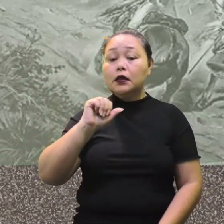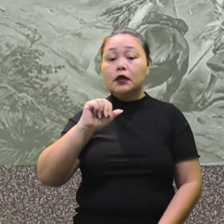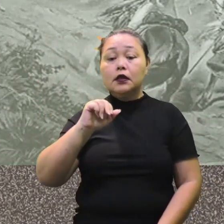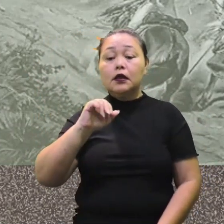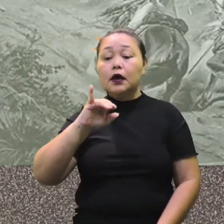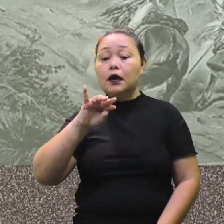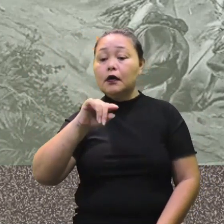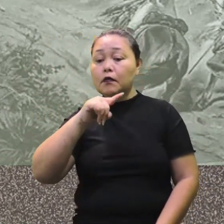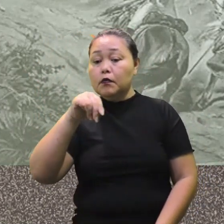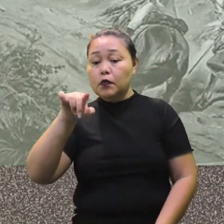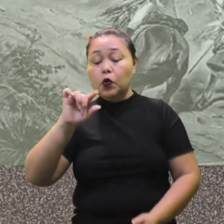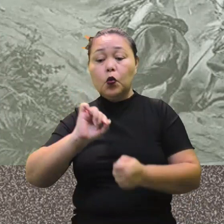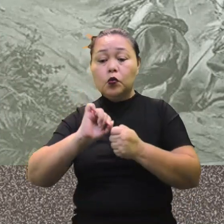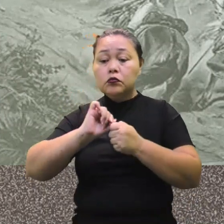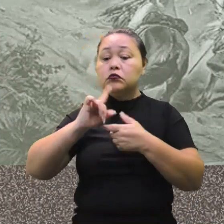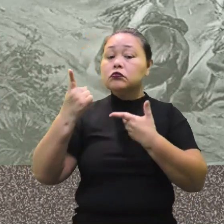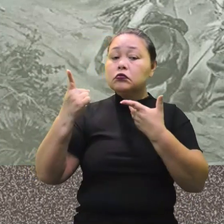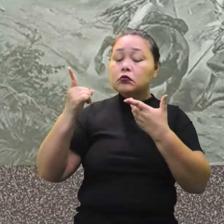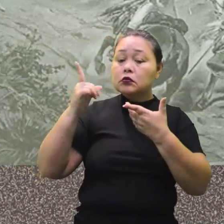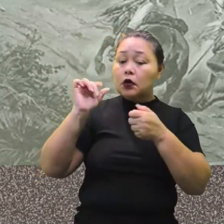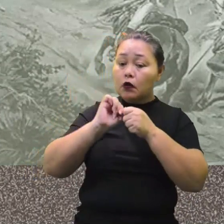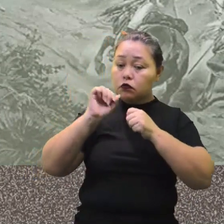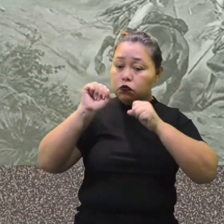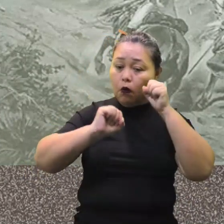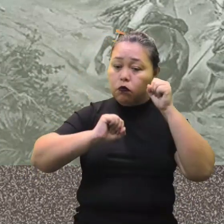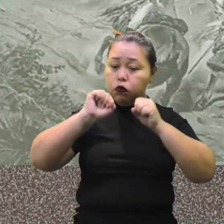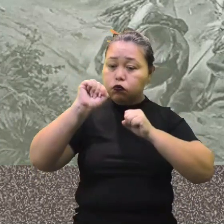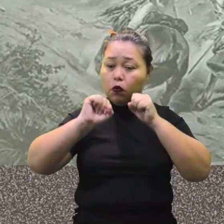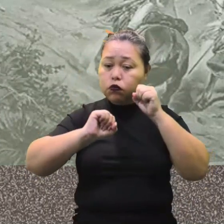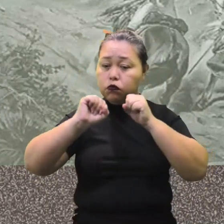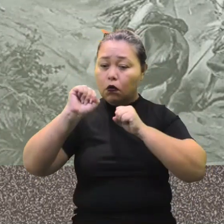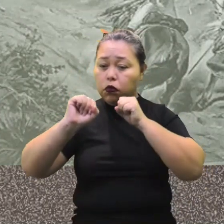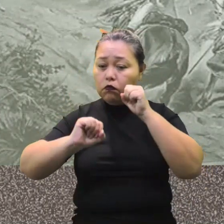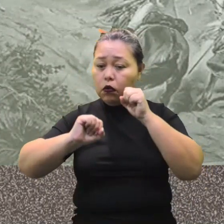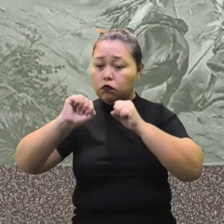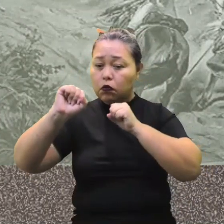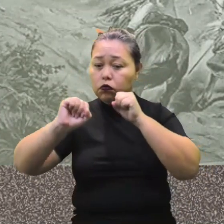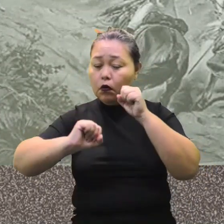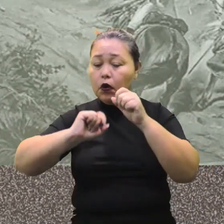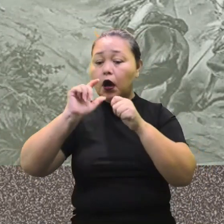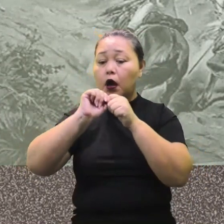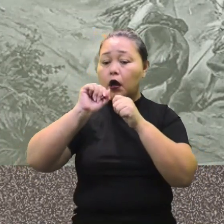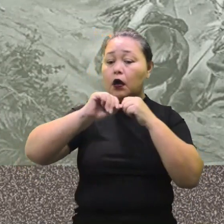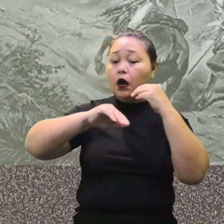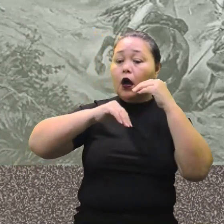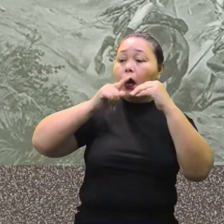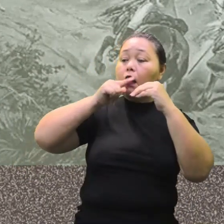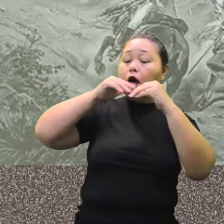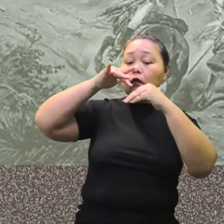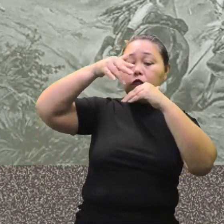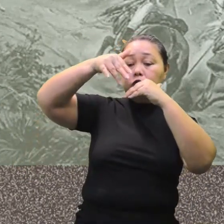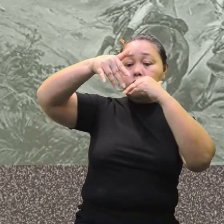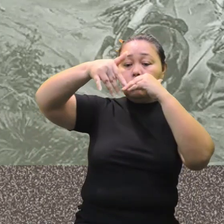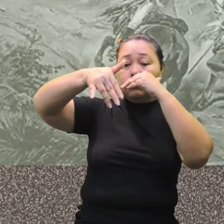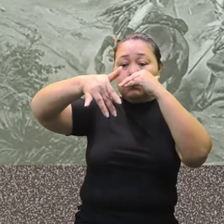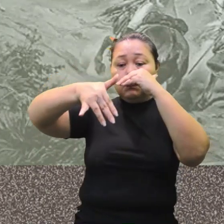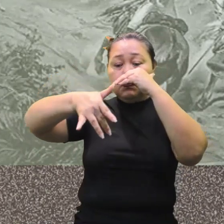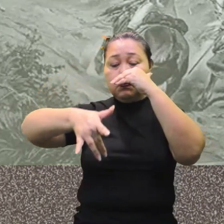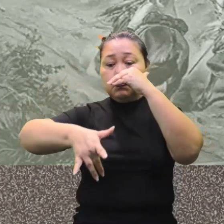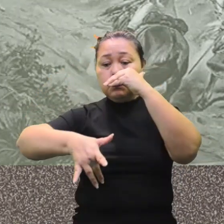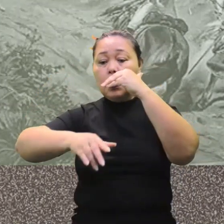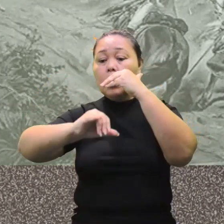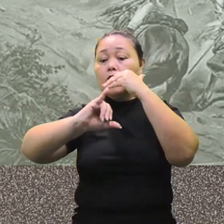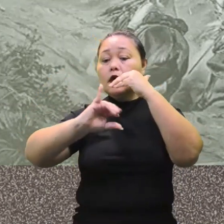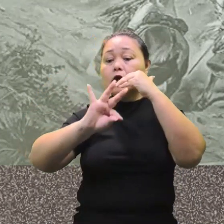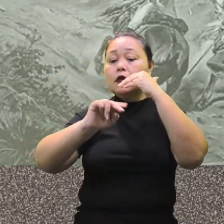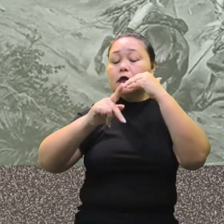uma produção de hidrelétrica. As turbinas de Itaipu, elas pegam pela queda d'água, elas produzem pela queda d'água. Qual é a diferença